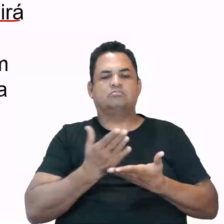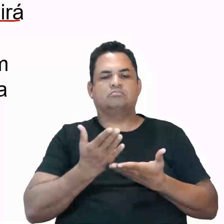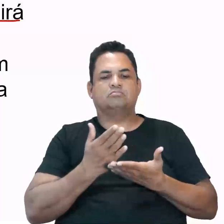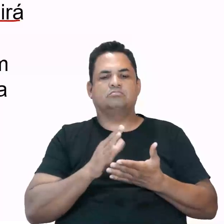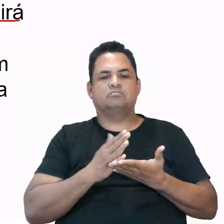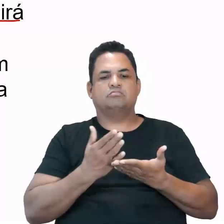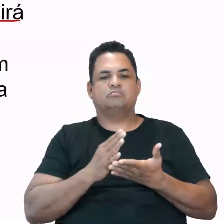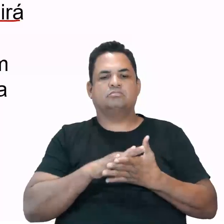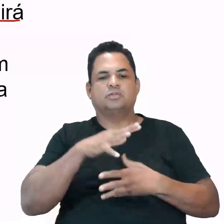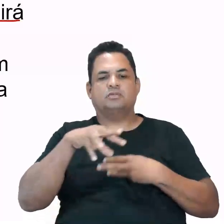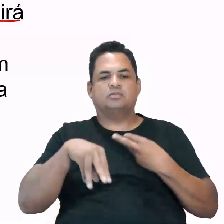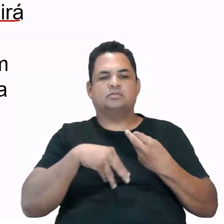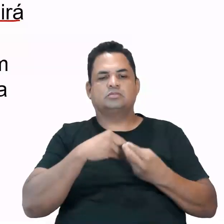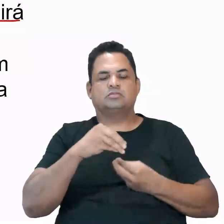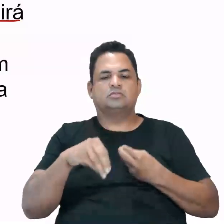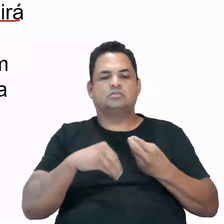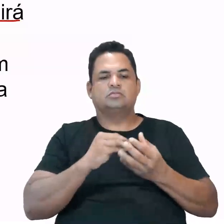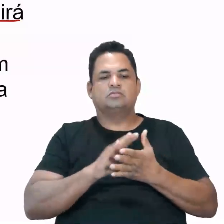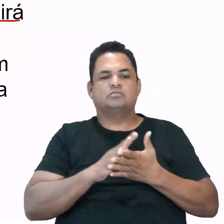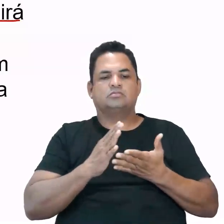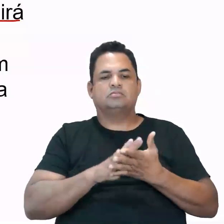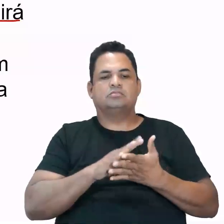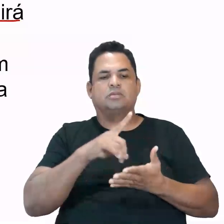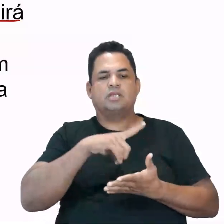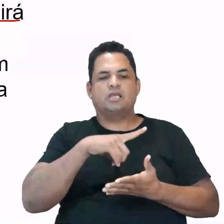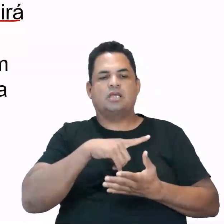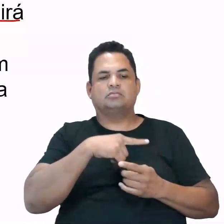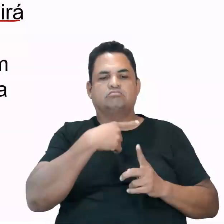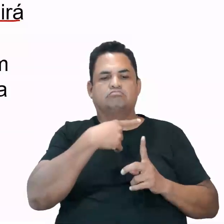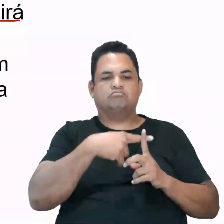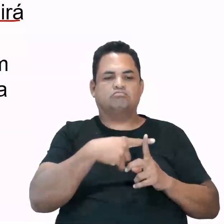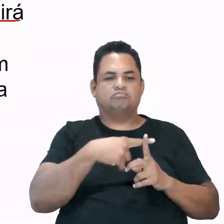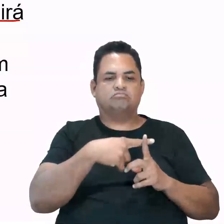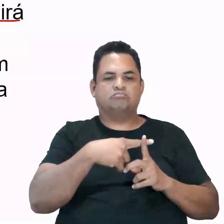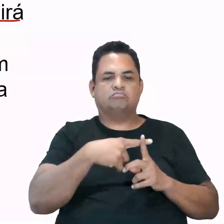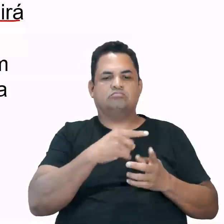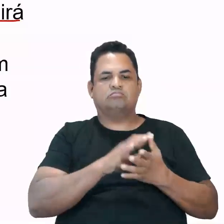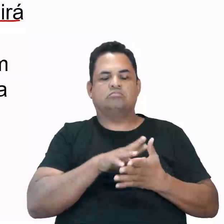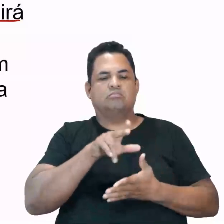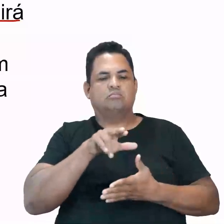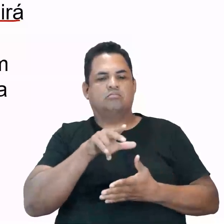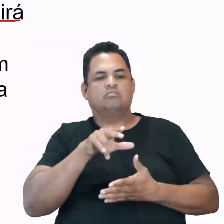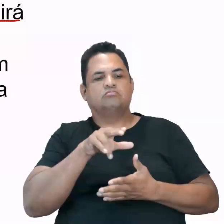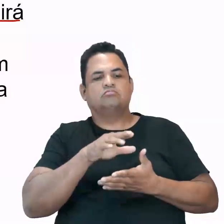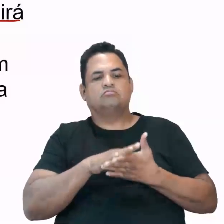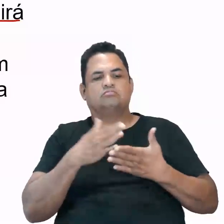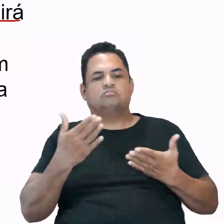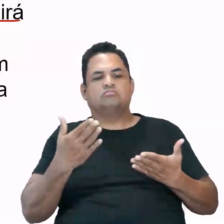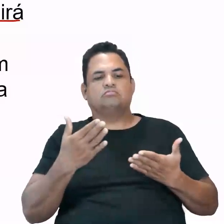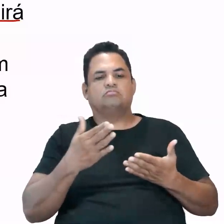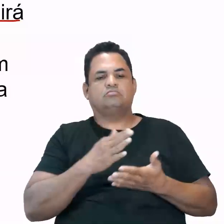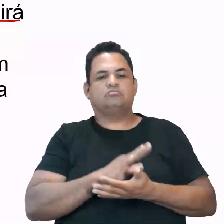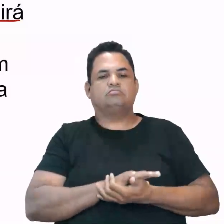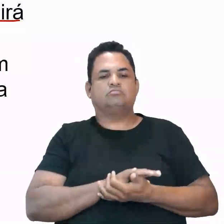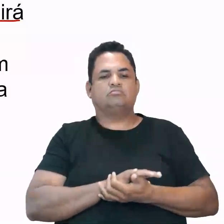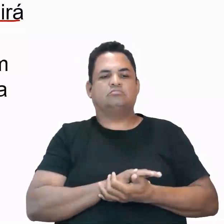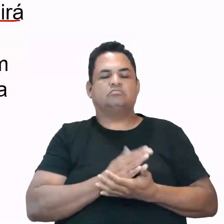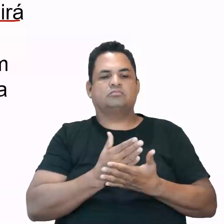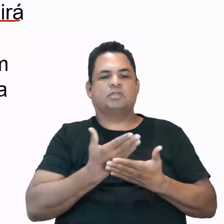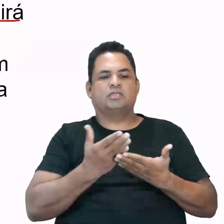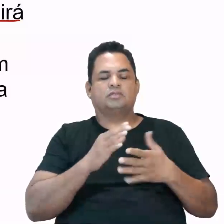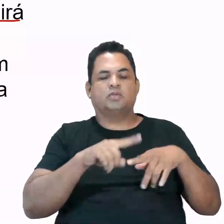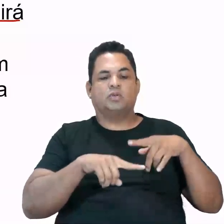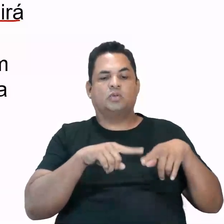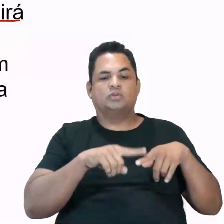corpos envolvidos ficam carregados com carga de mesmo sinal. E a carga do corpo que